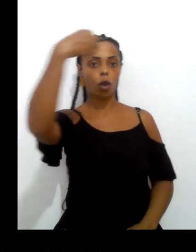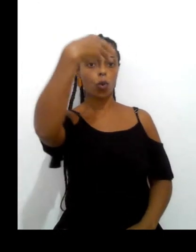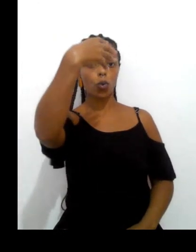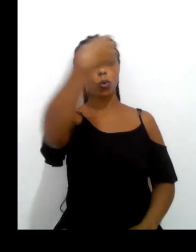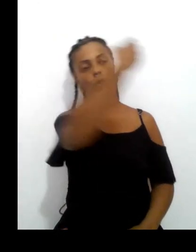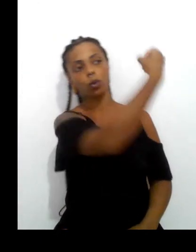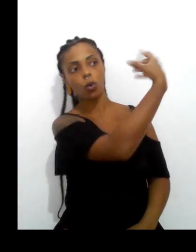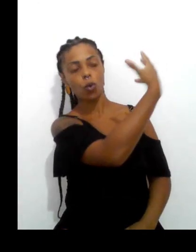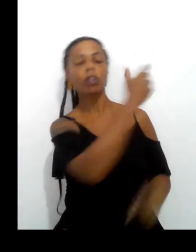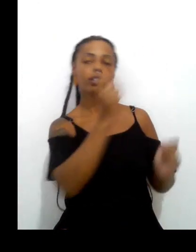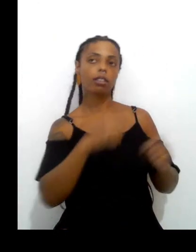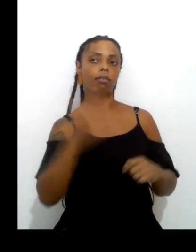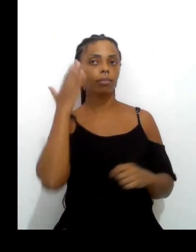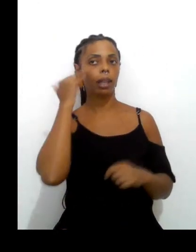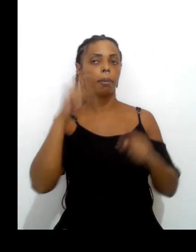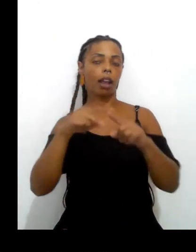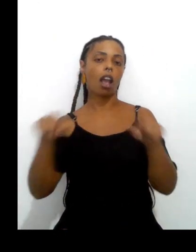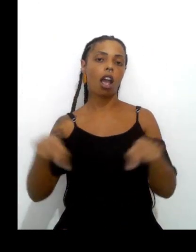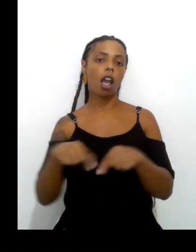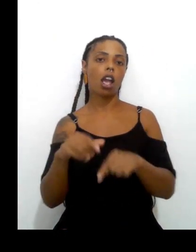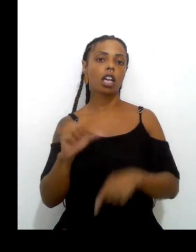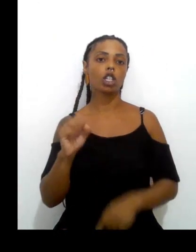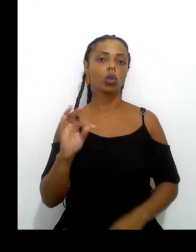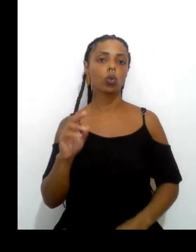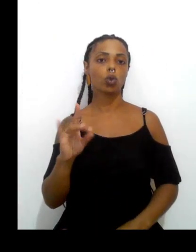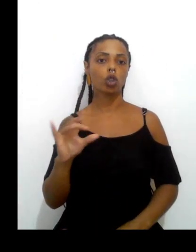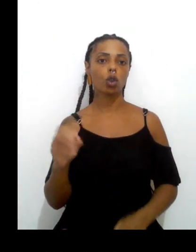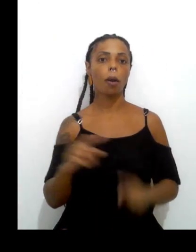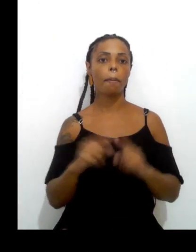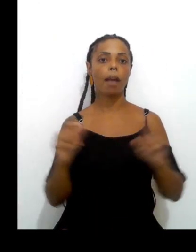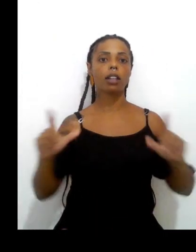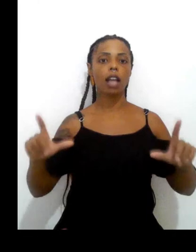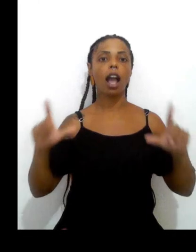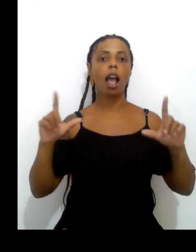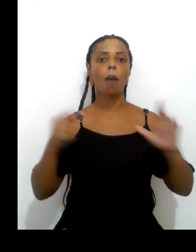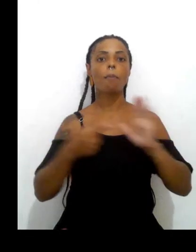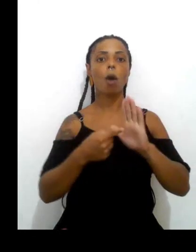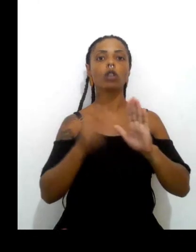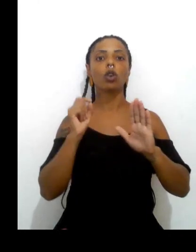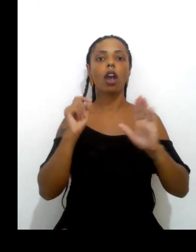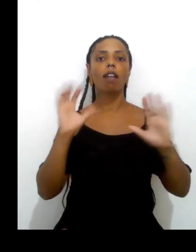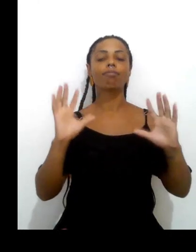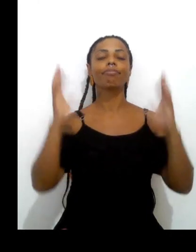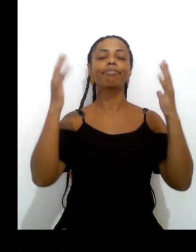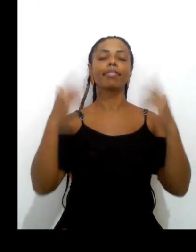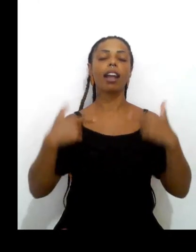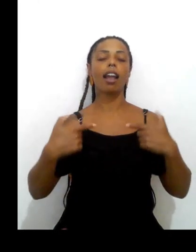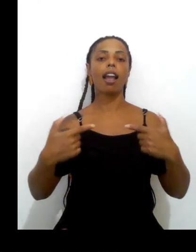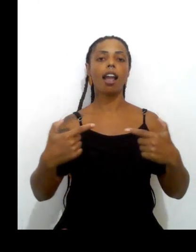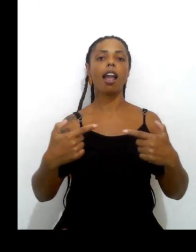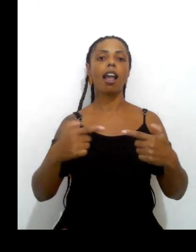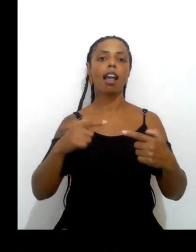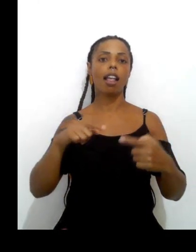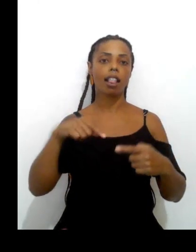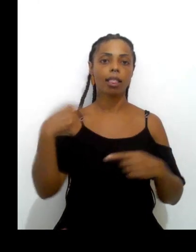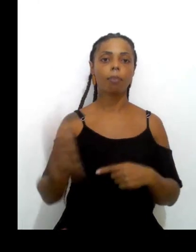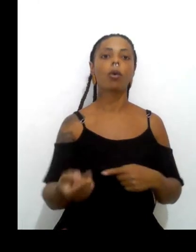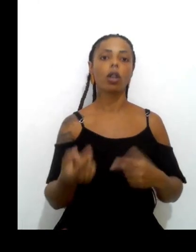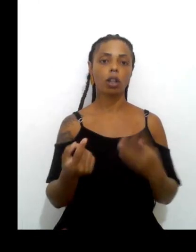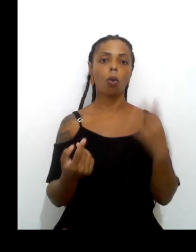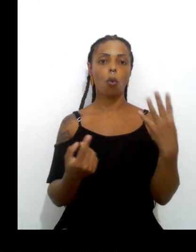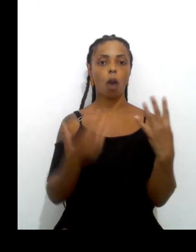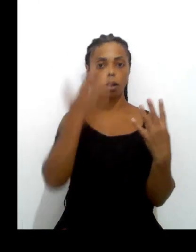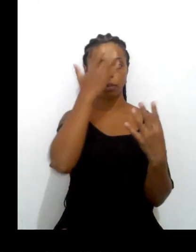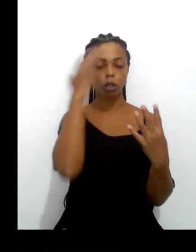E o cartaz mostra uma celebração de modernidade rapazes da classe trabalhadora de Liverpool